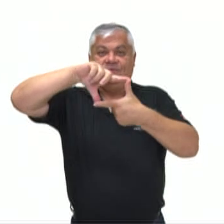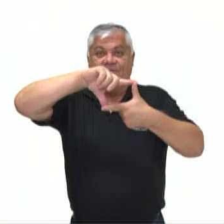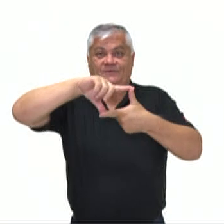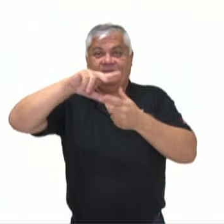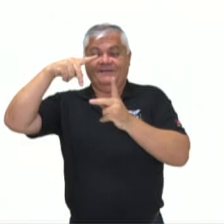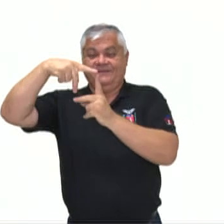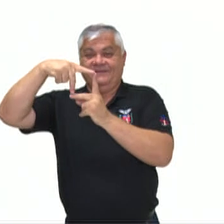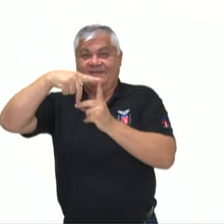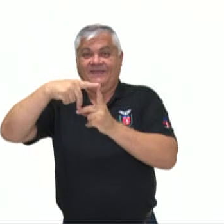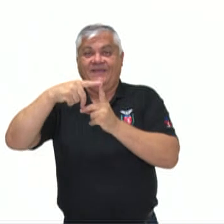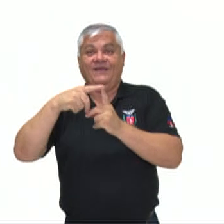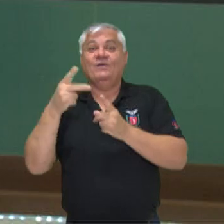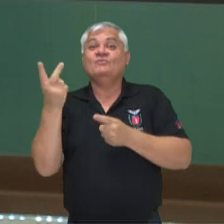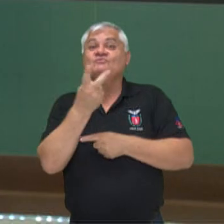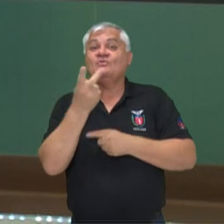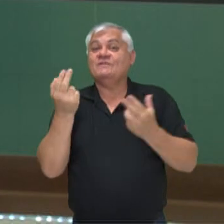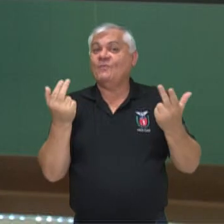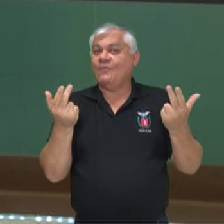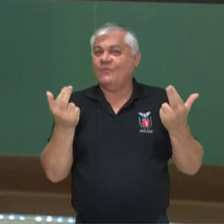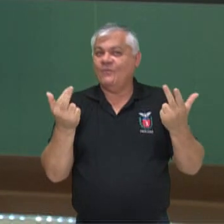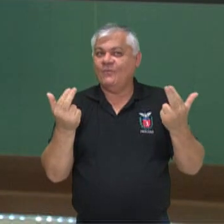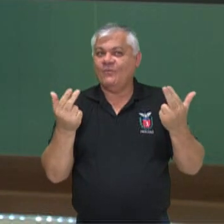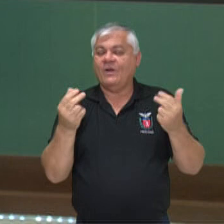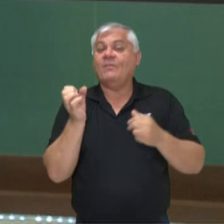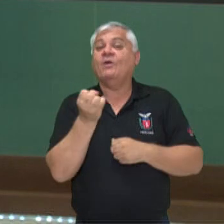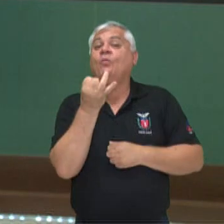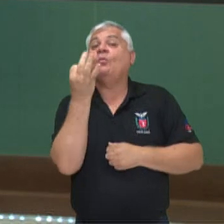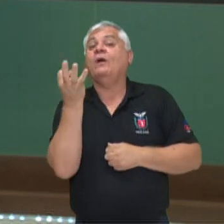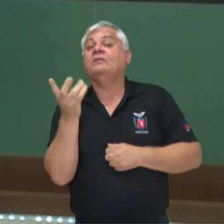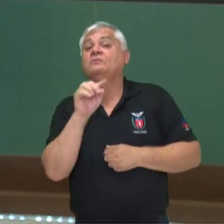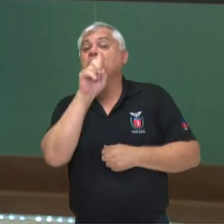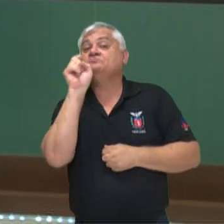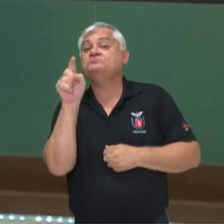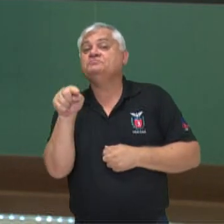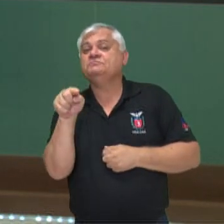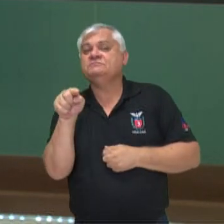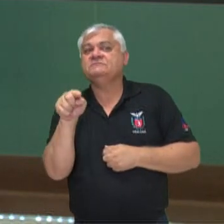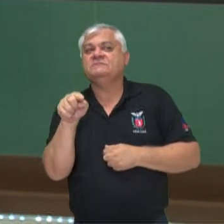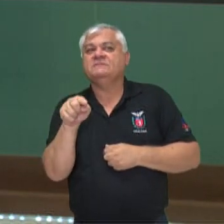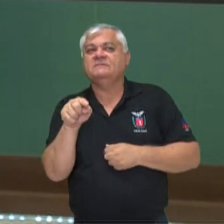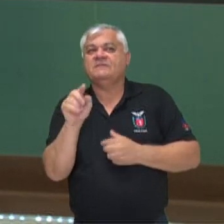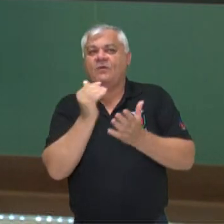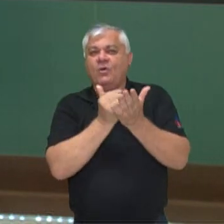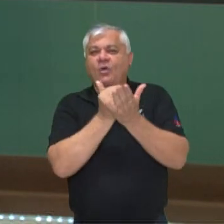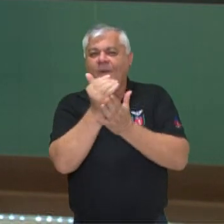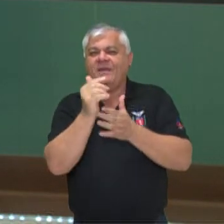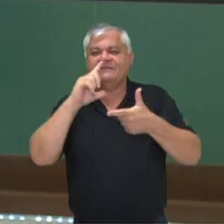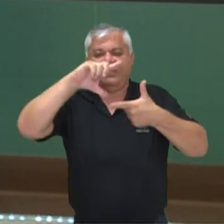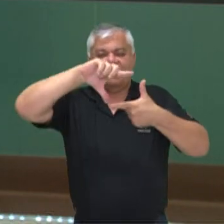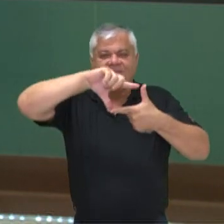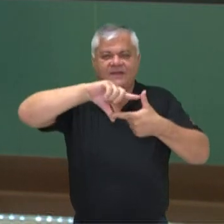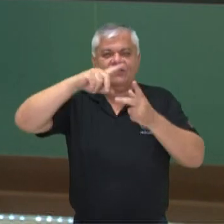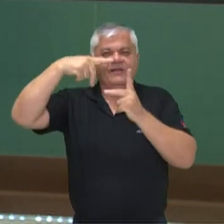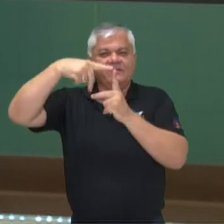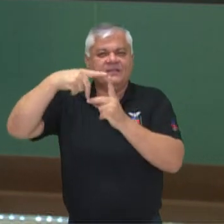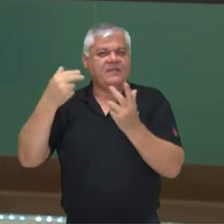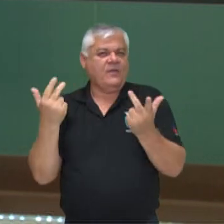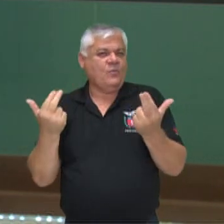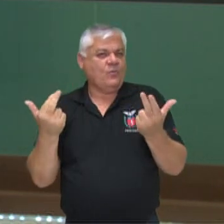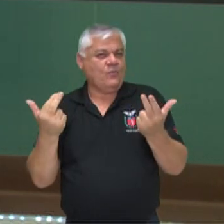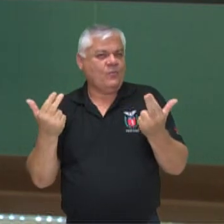quadrado. Porque a informação que eu tenho é que são iguais, mas quanto é? Começa por isso aqui, ó. O retângulo e o quadrado têm a mesma